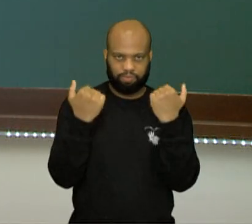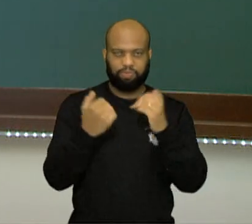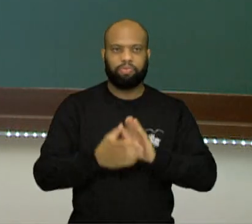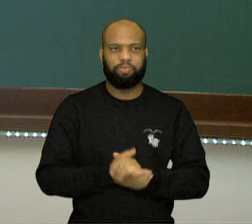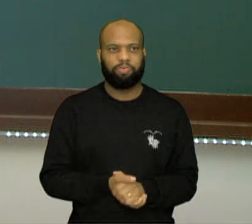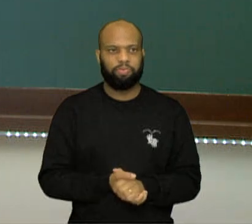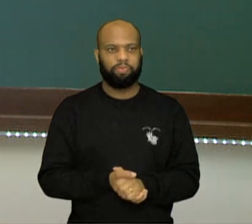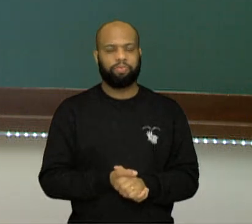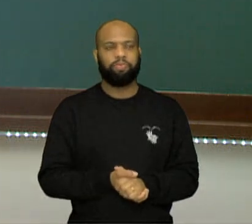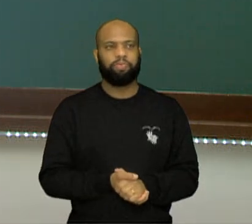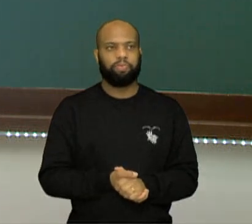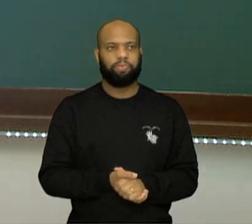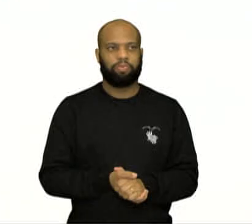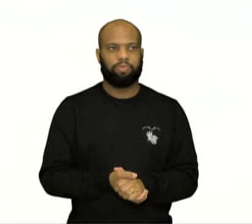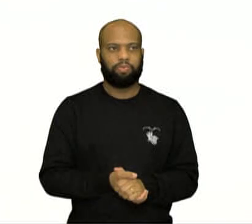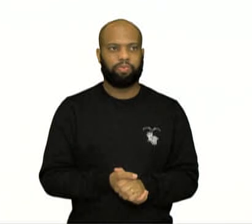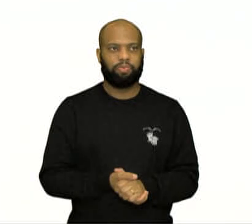comigo.